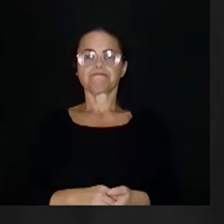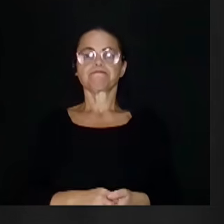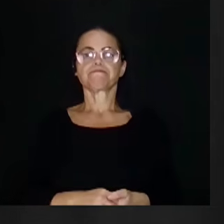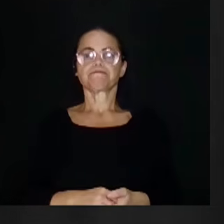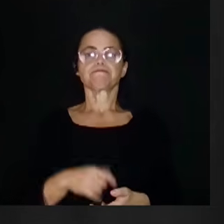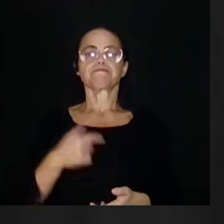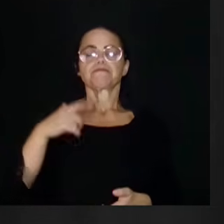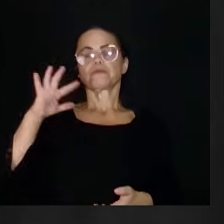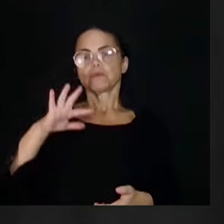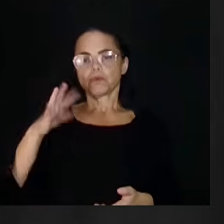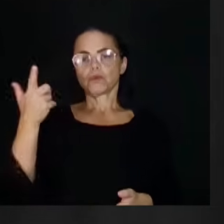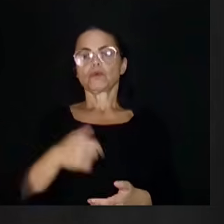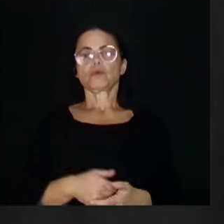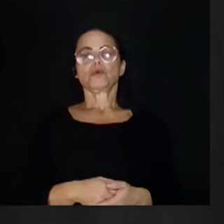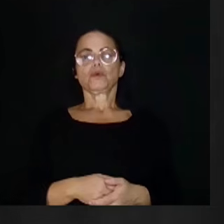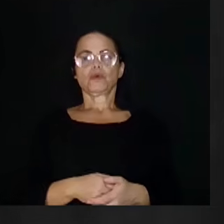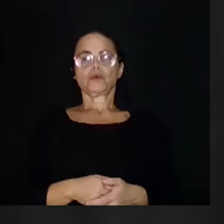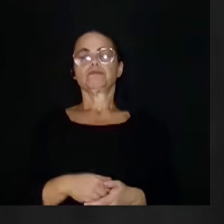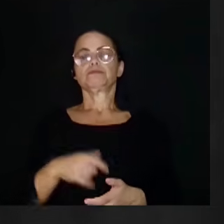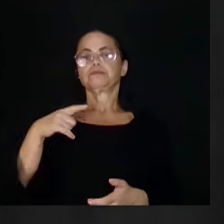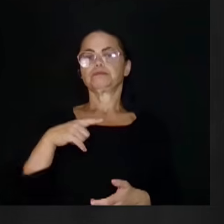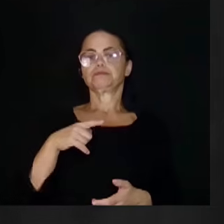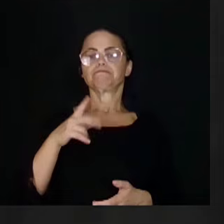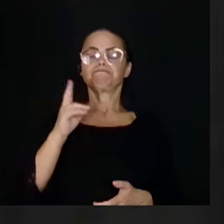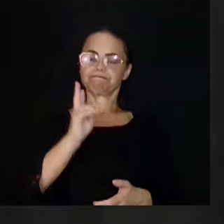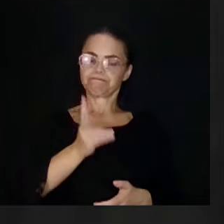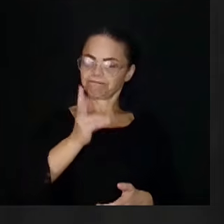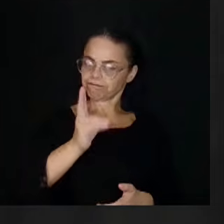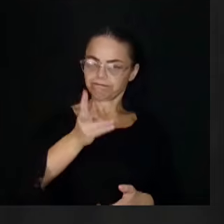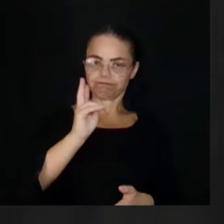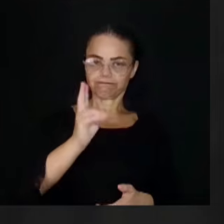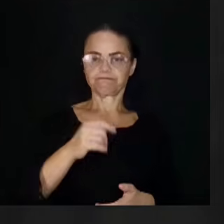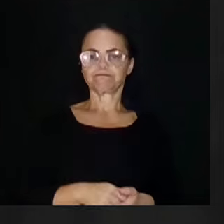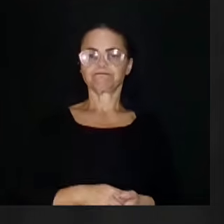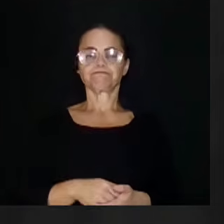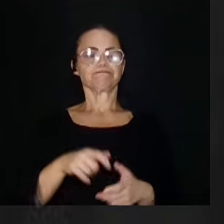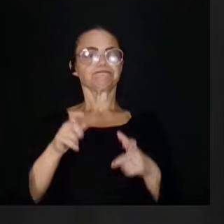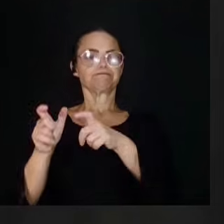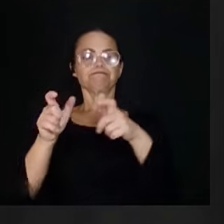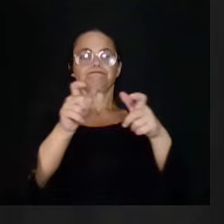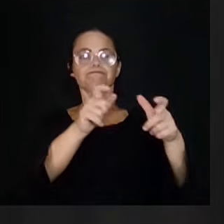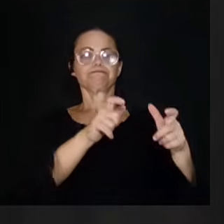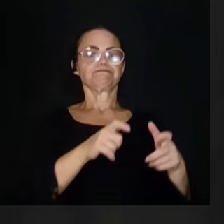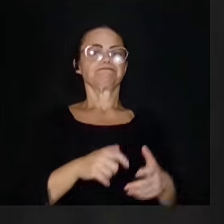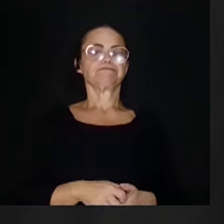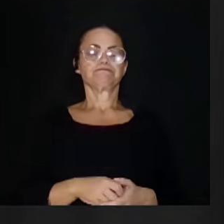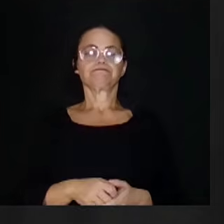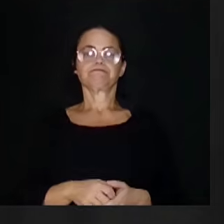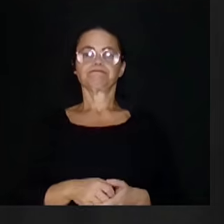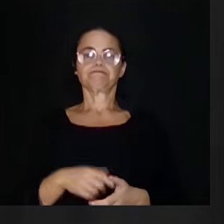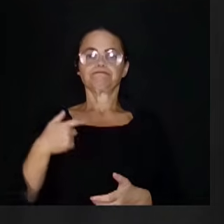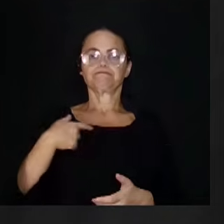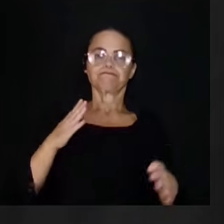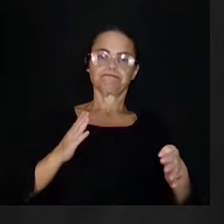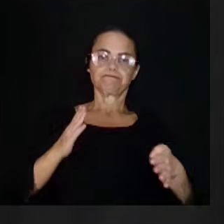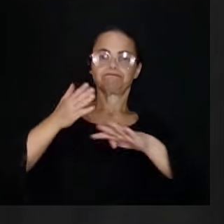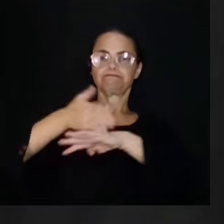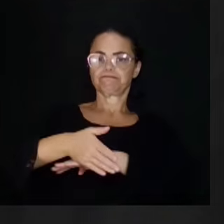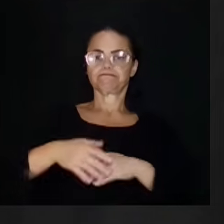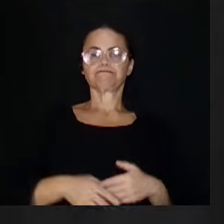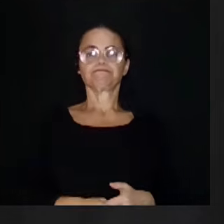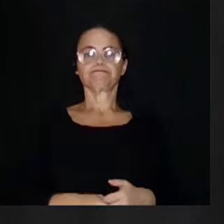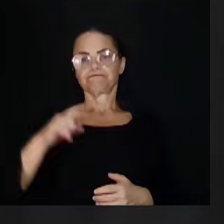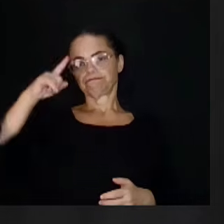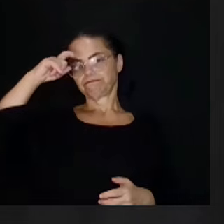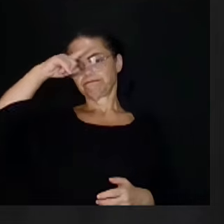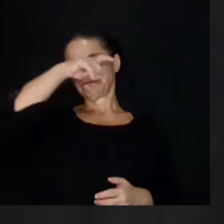acontece, né? A gente está sempre que esses espaços que a gente tem que adentrar é muito difícil, né?